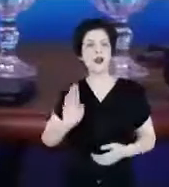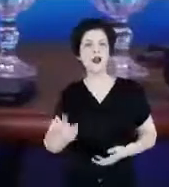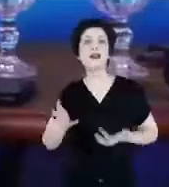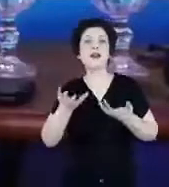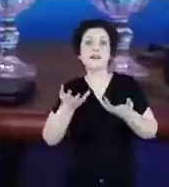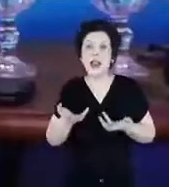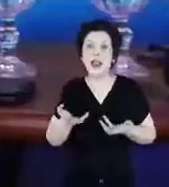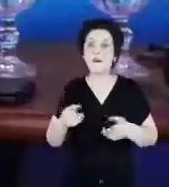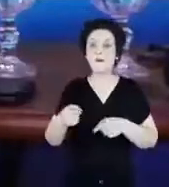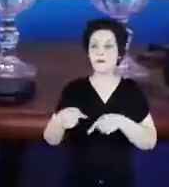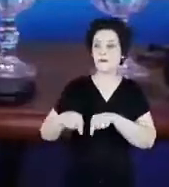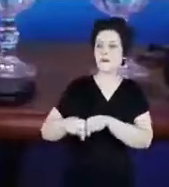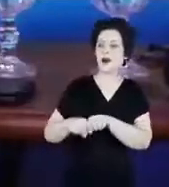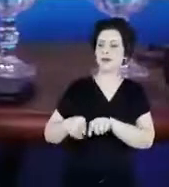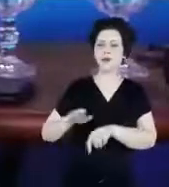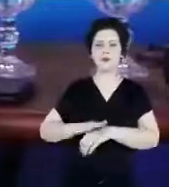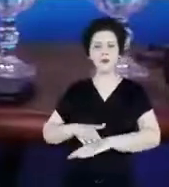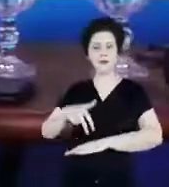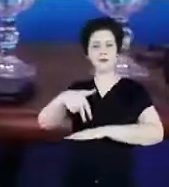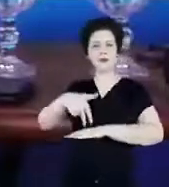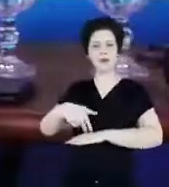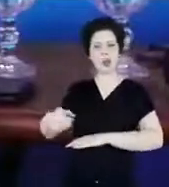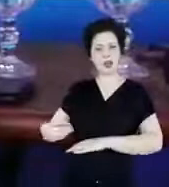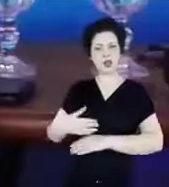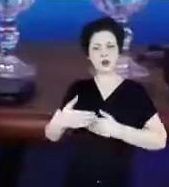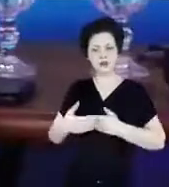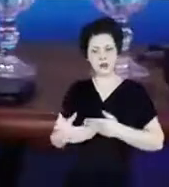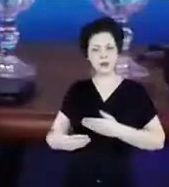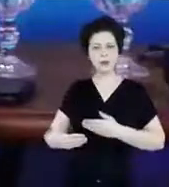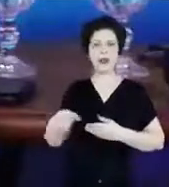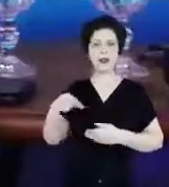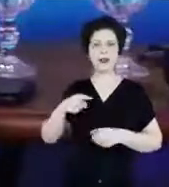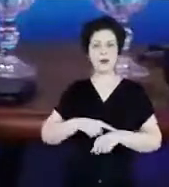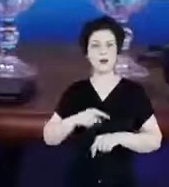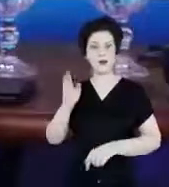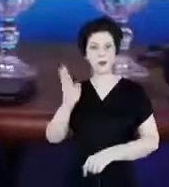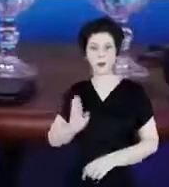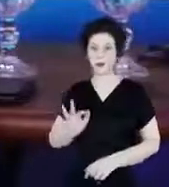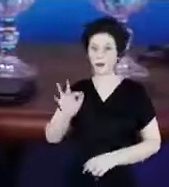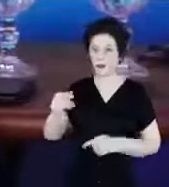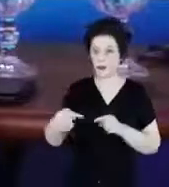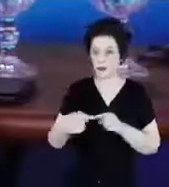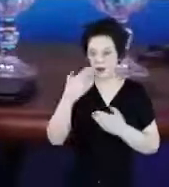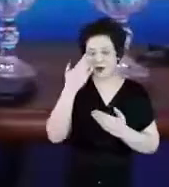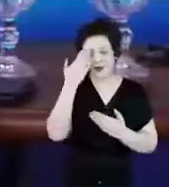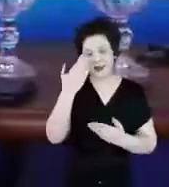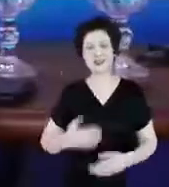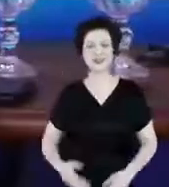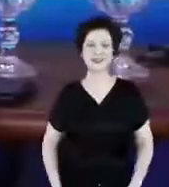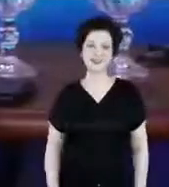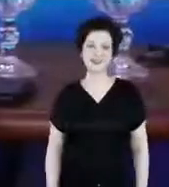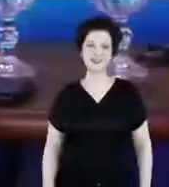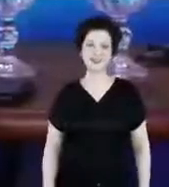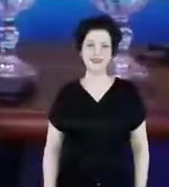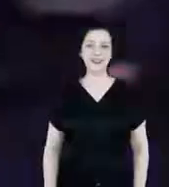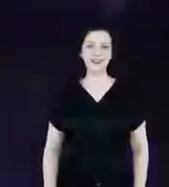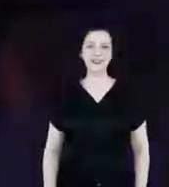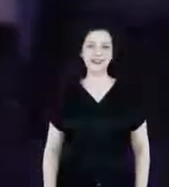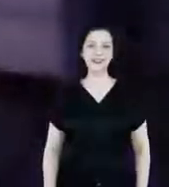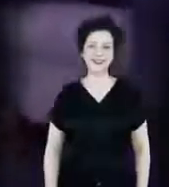e protagonistas desse novo momento. Esse é o momento do Brasil do futuro. Obrigado, Estrela. Obrigado,